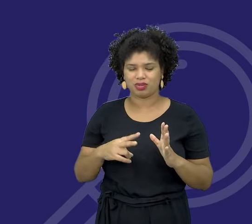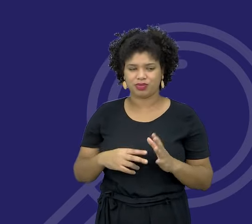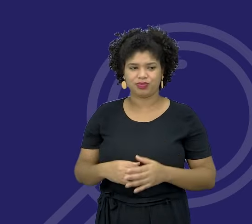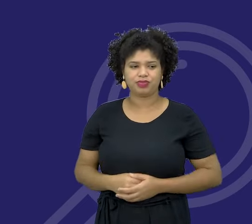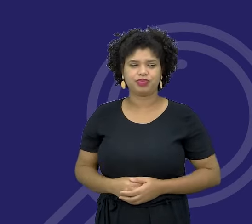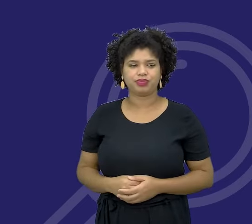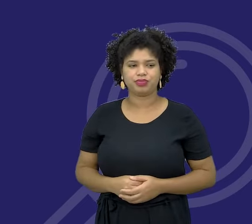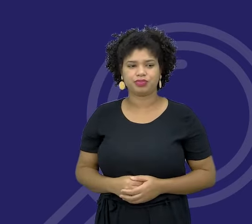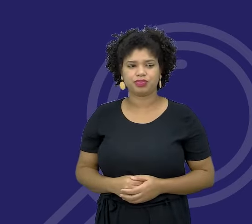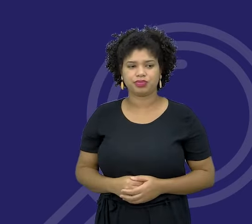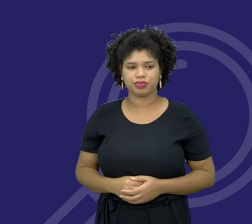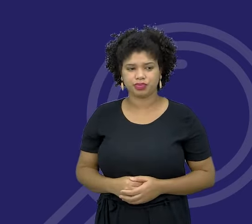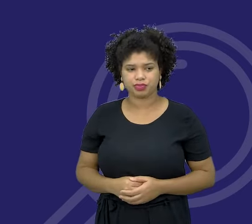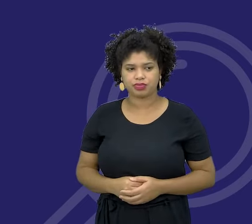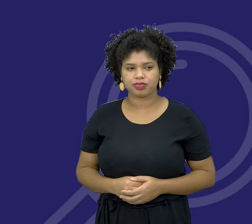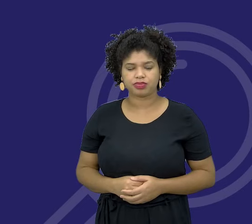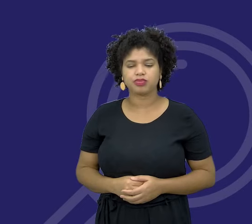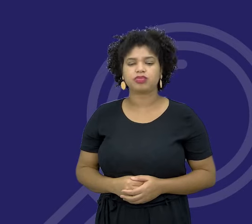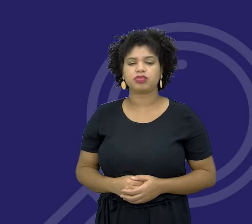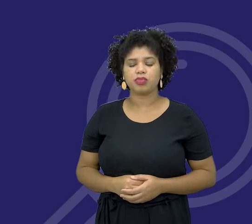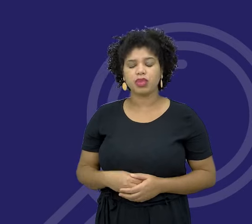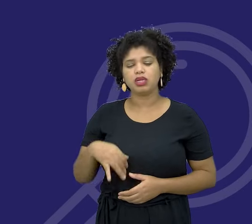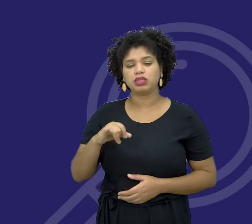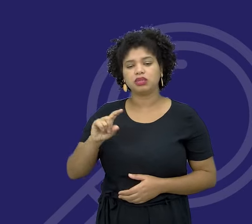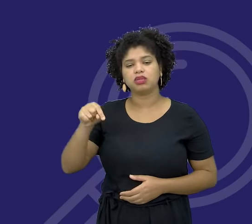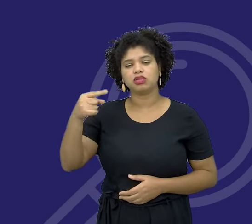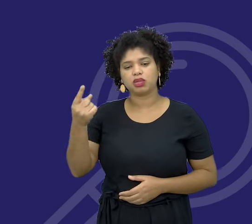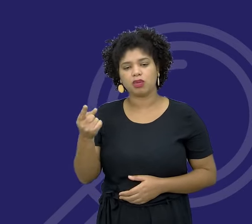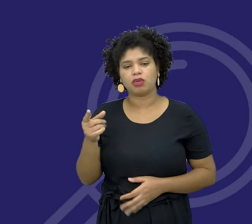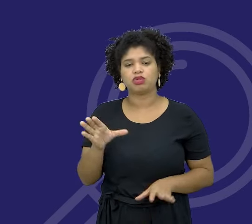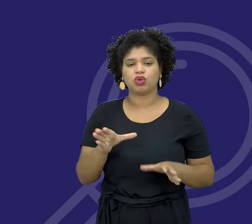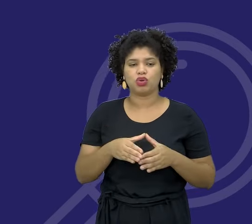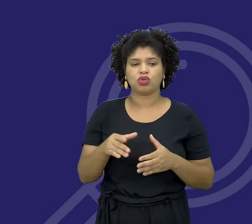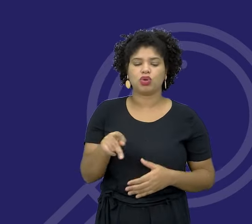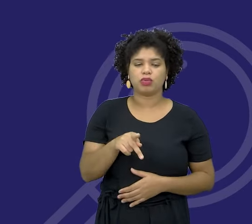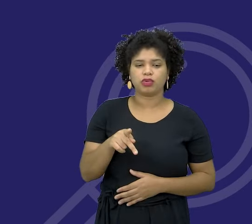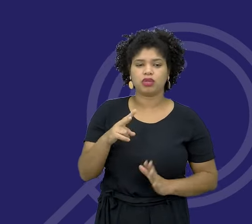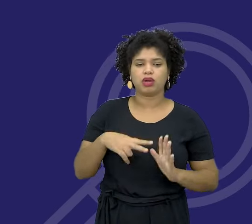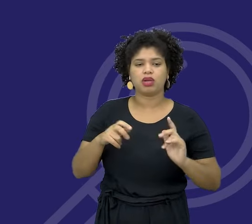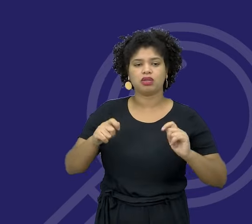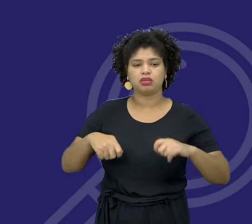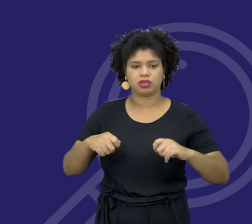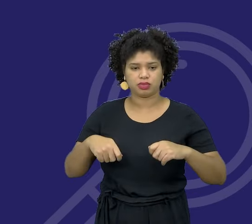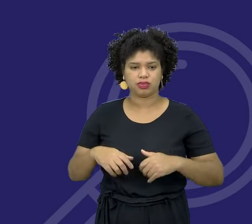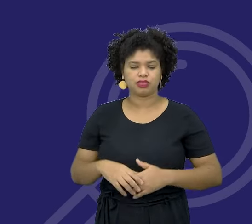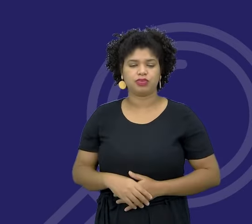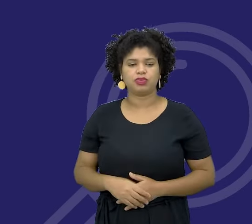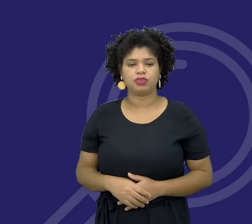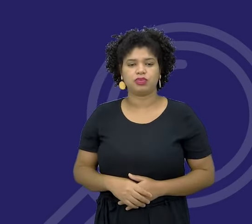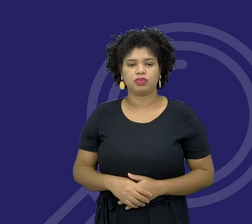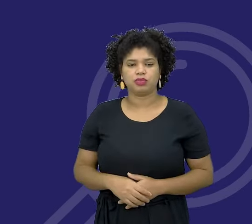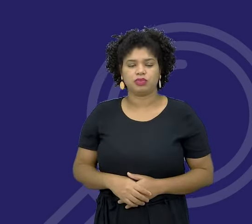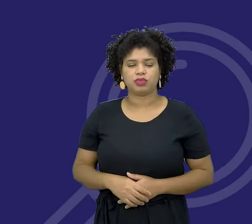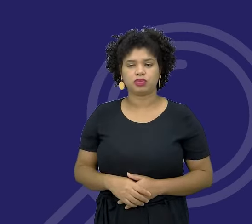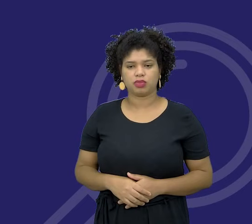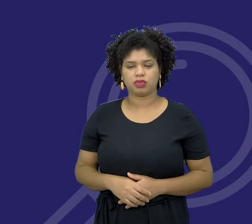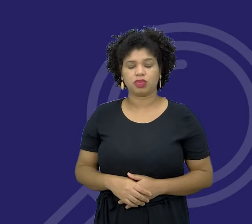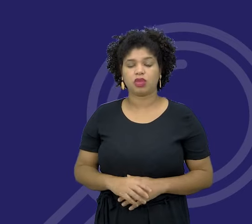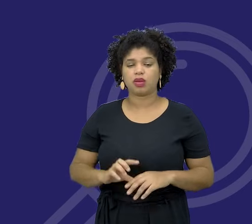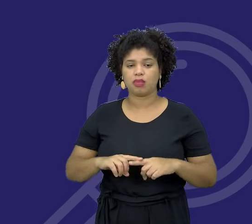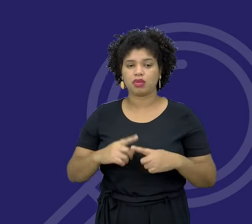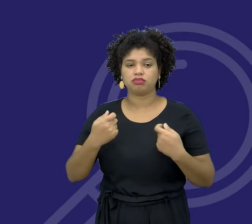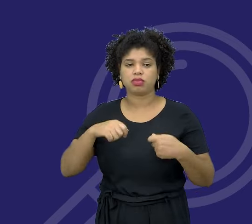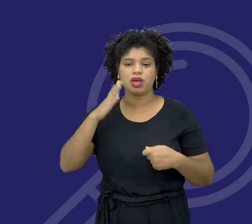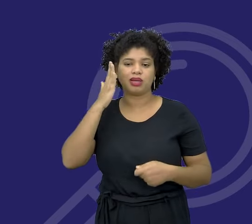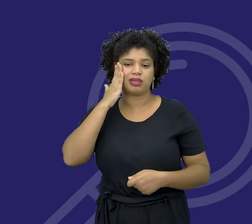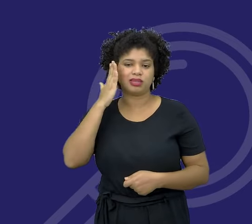leram em grupo, e posteriormente, se houve a necessidade, o professor leu para eles também. Eles têm que estar